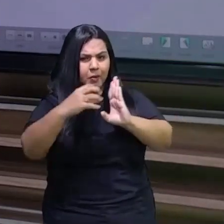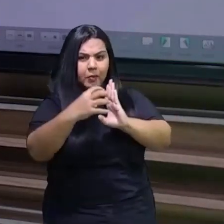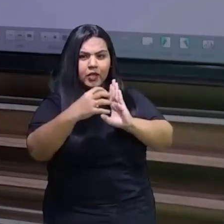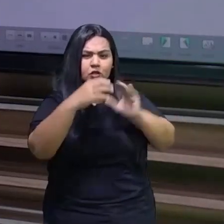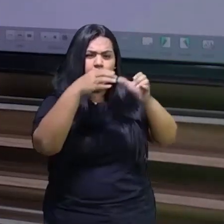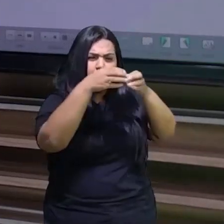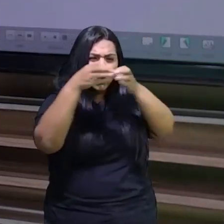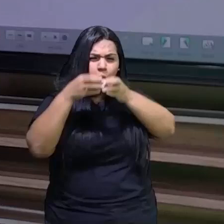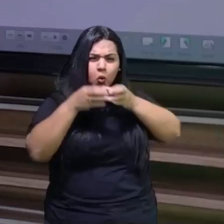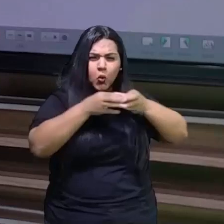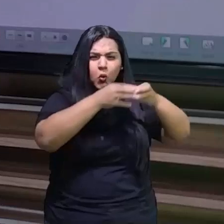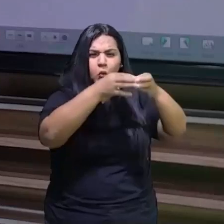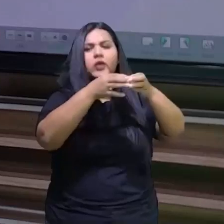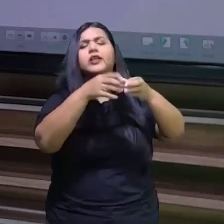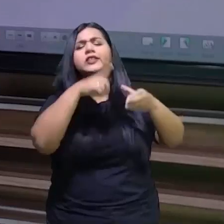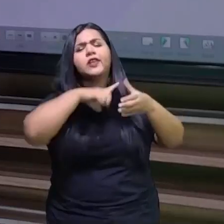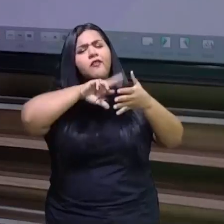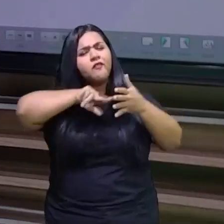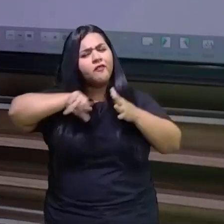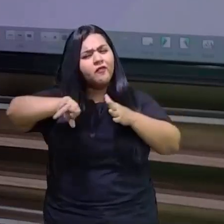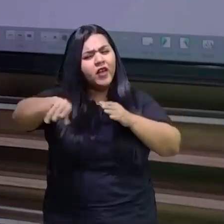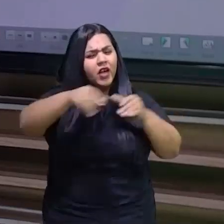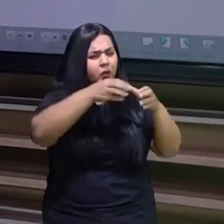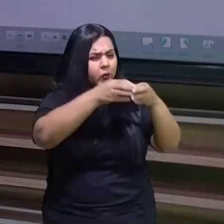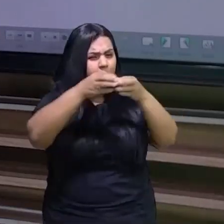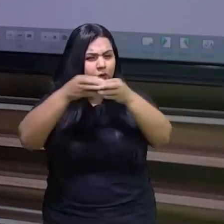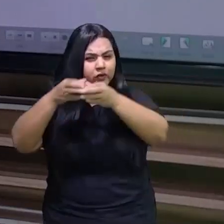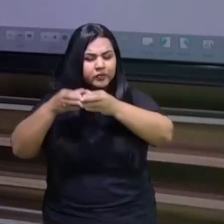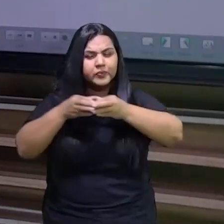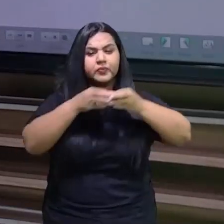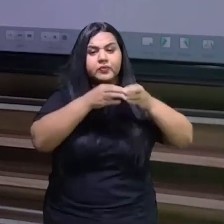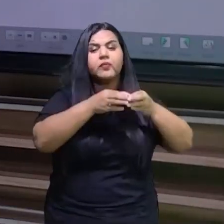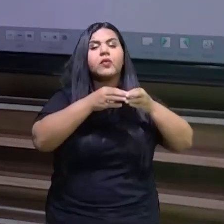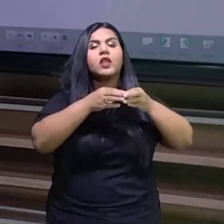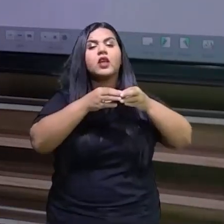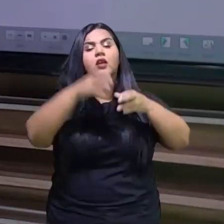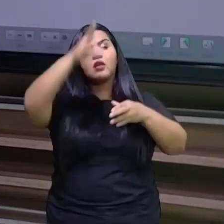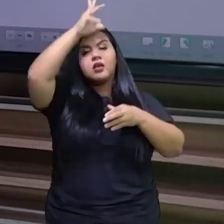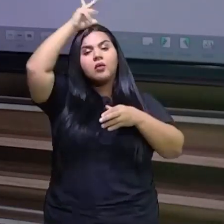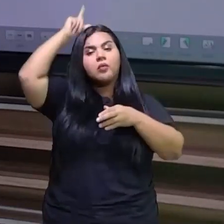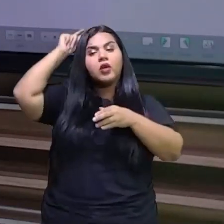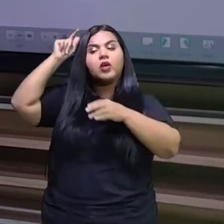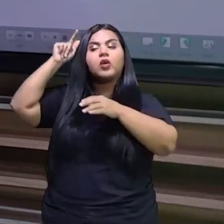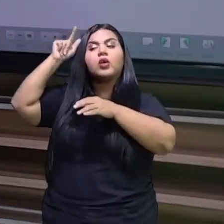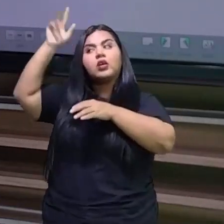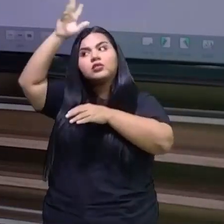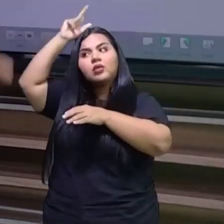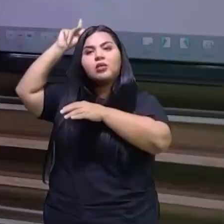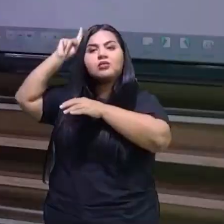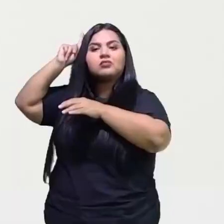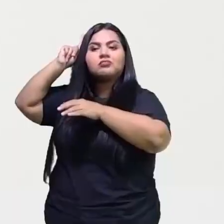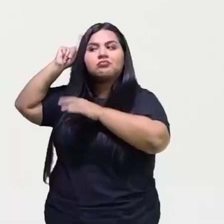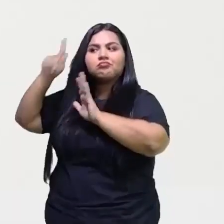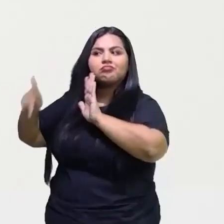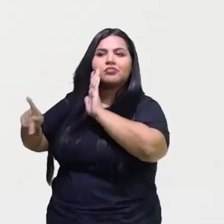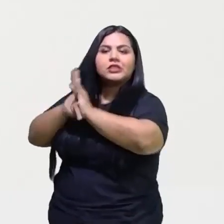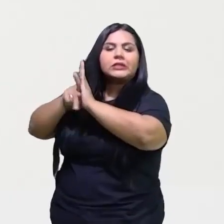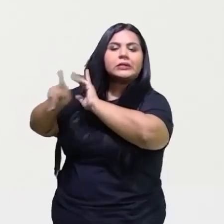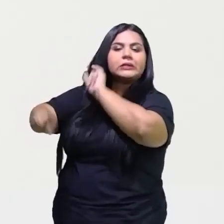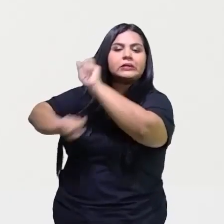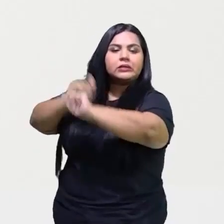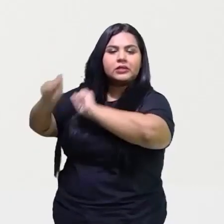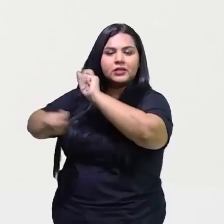províncias. Isso mesmo, existiam várias províncias. O Amazonas pertencia a qual província? Olha aqui na nossa